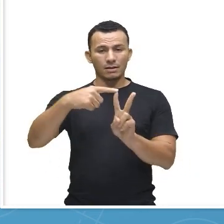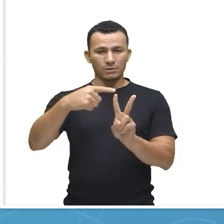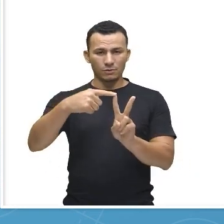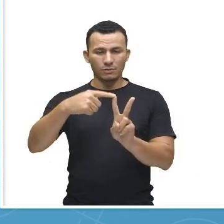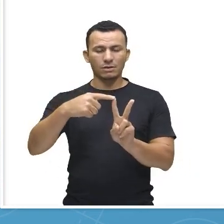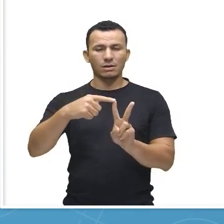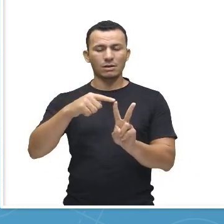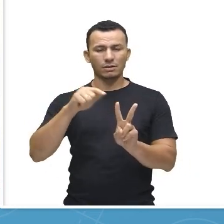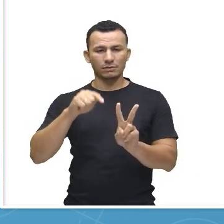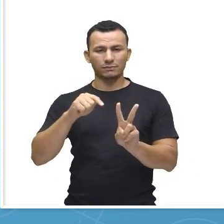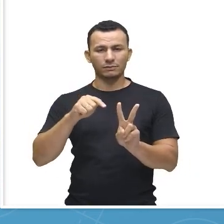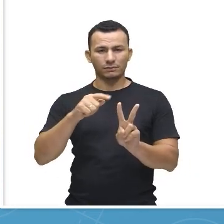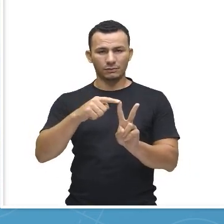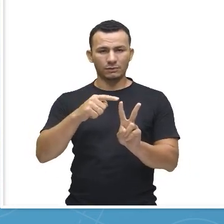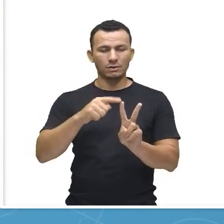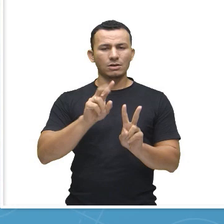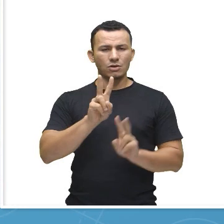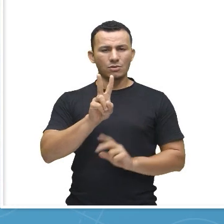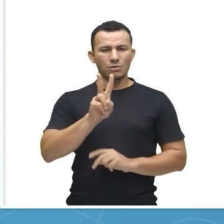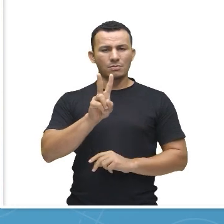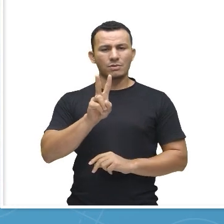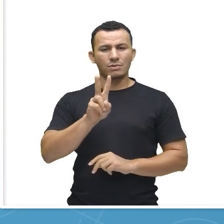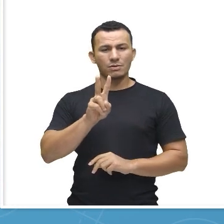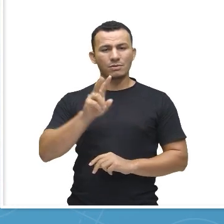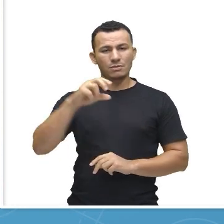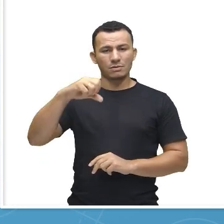quadrada de